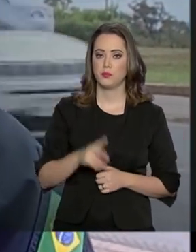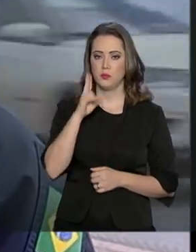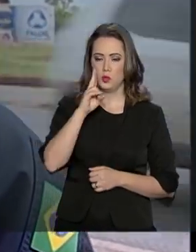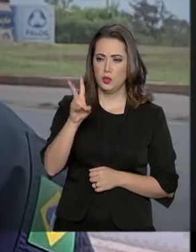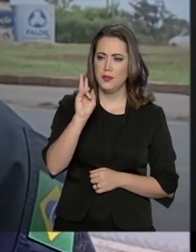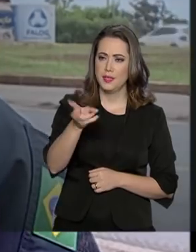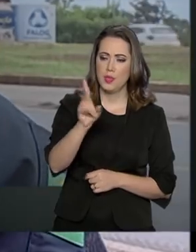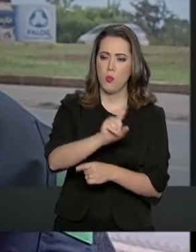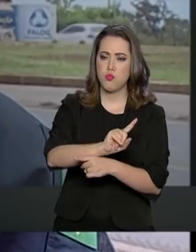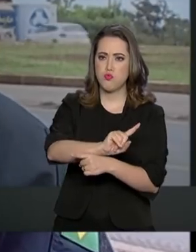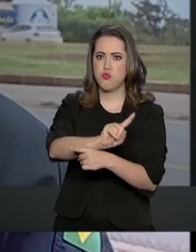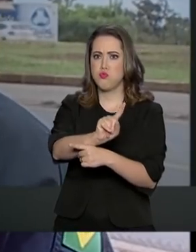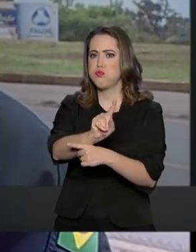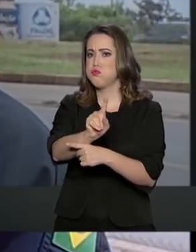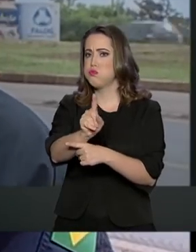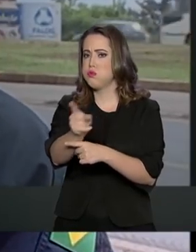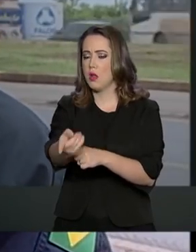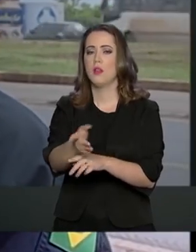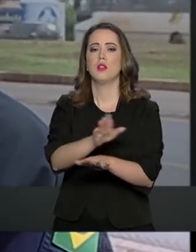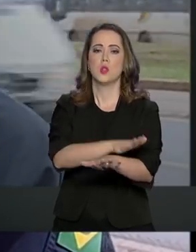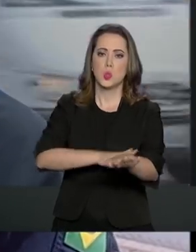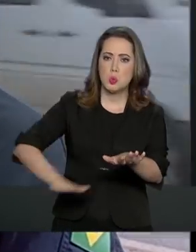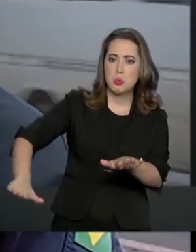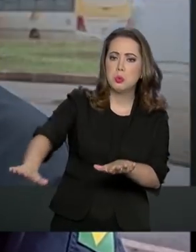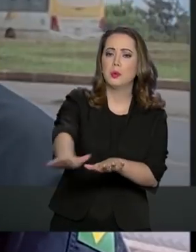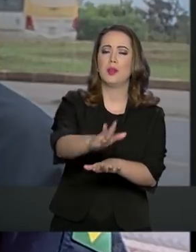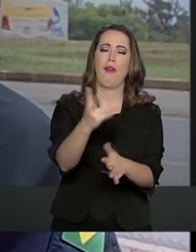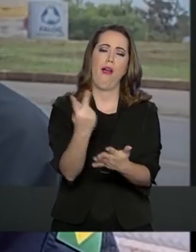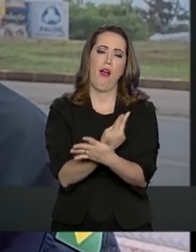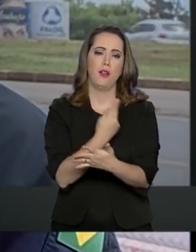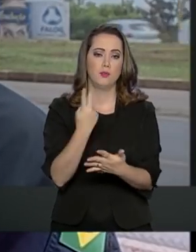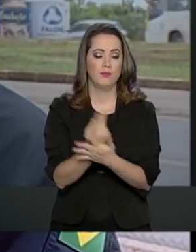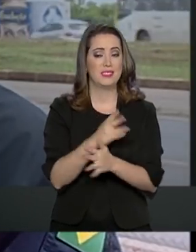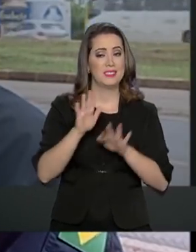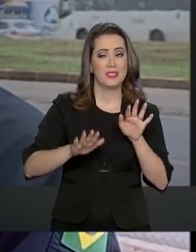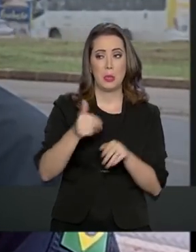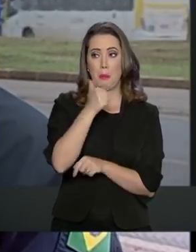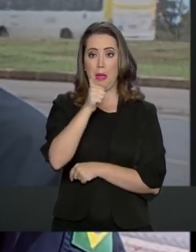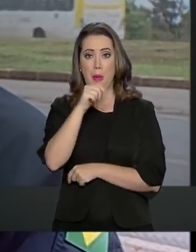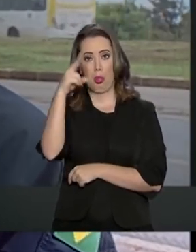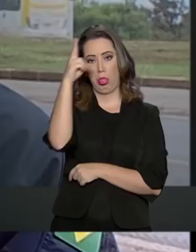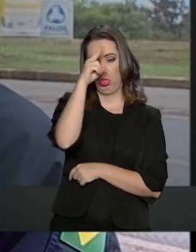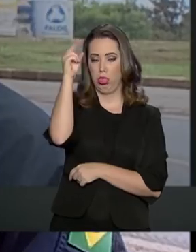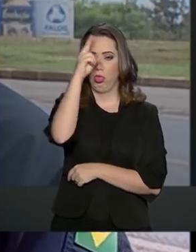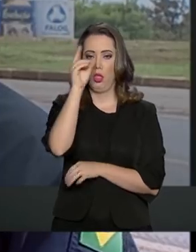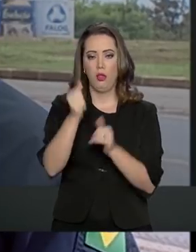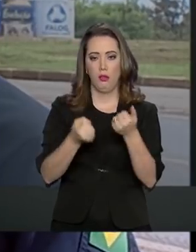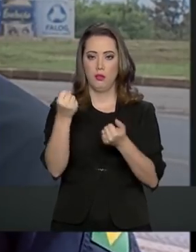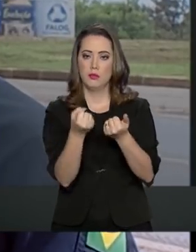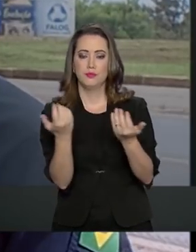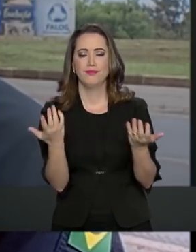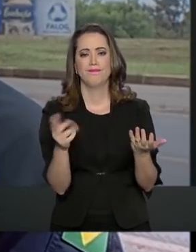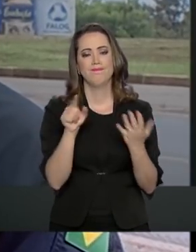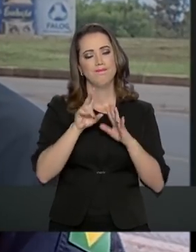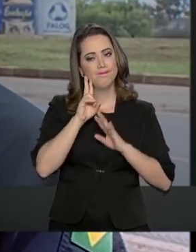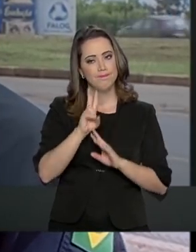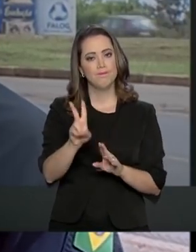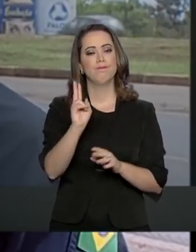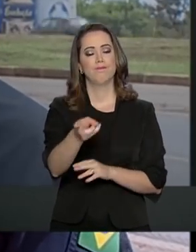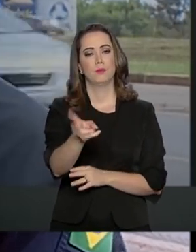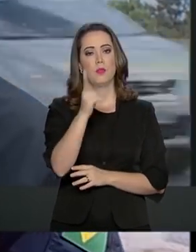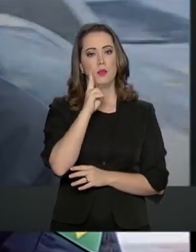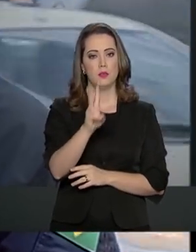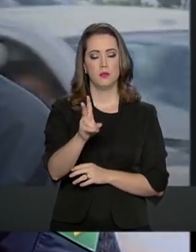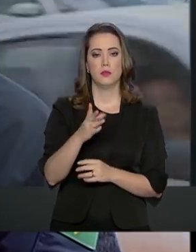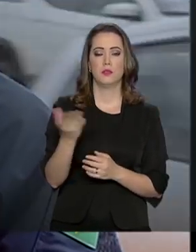de velocidade, fazendo ultrapassagens indevidas, né? Alguns dirigindo embriagado. Então, esse tipo de ocorrência é que a gente mais verifica e a gente